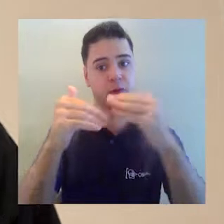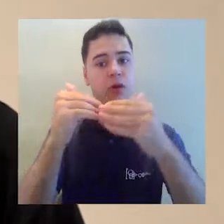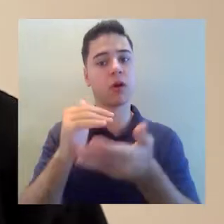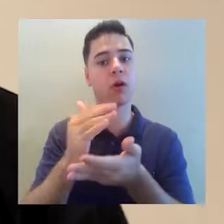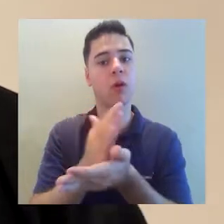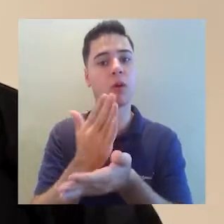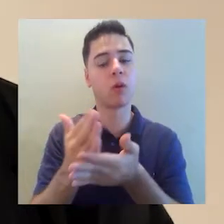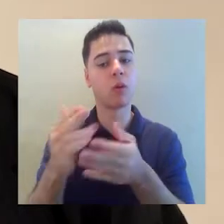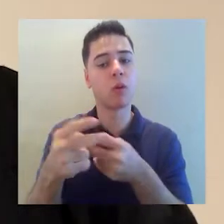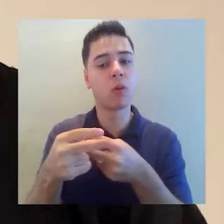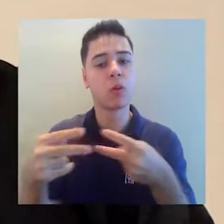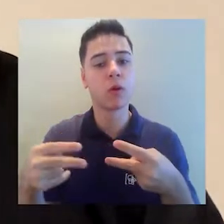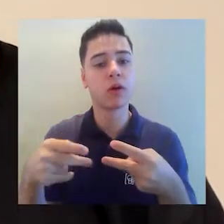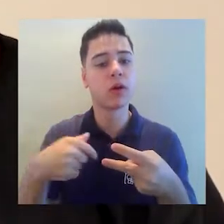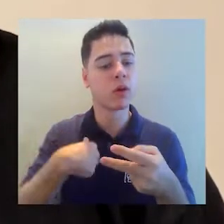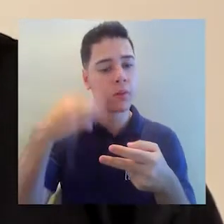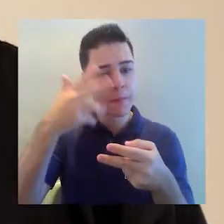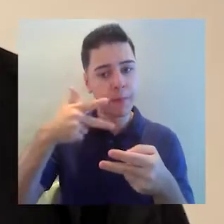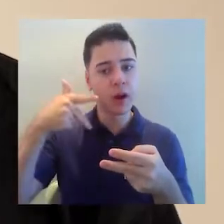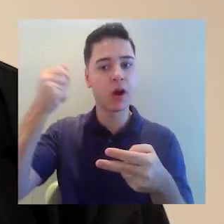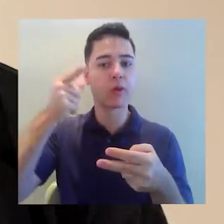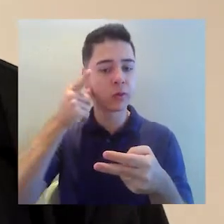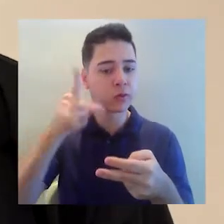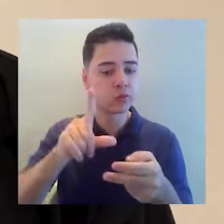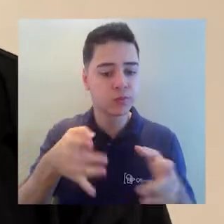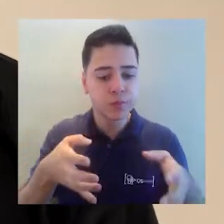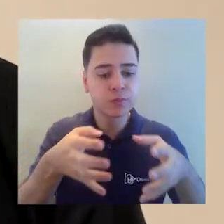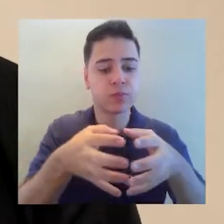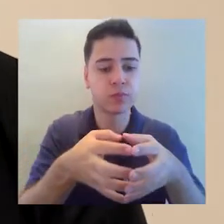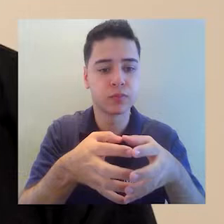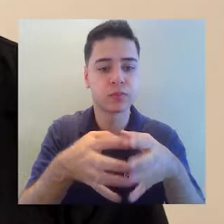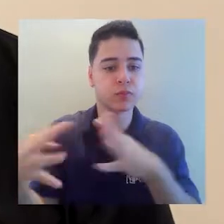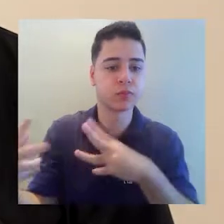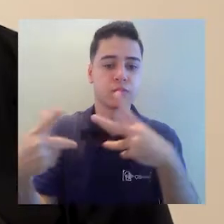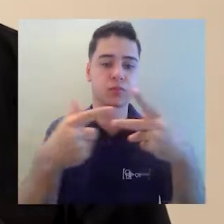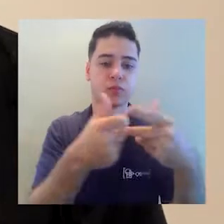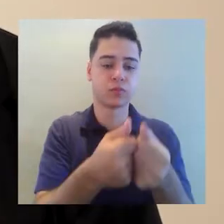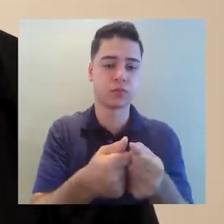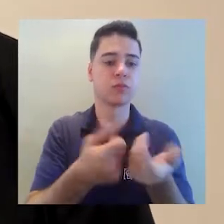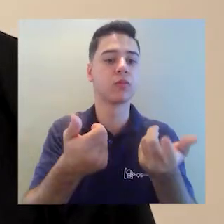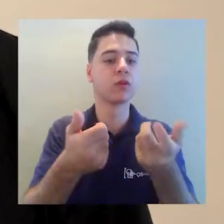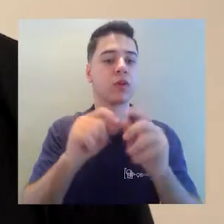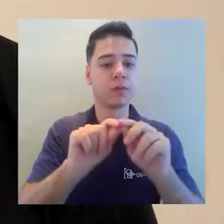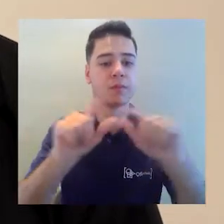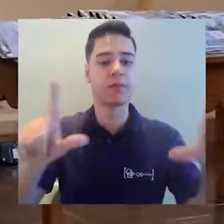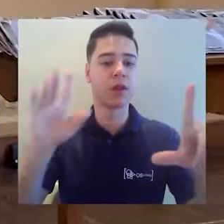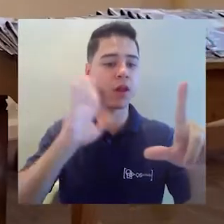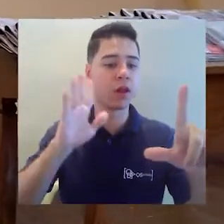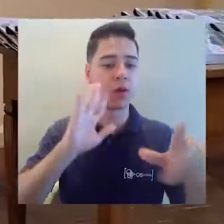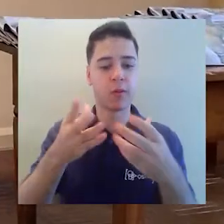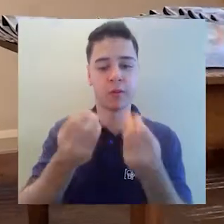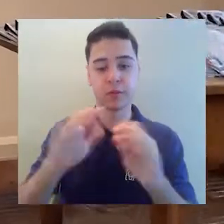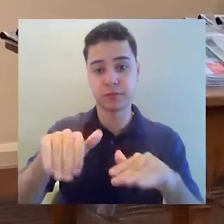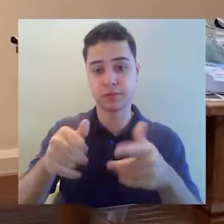algumas coisas. Espero que a gente consiga tirar o melhor do grupo para que esses murais fiquem muito legal. A gente está